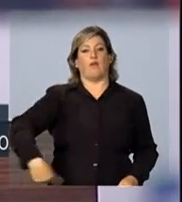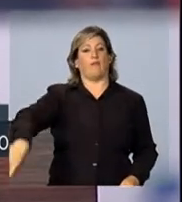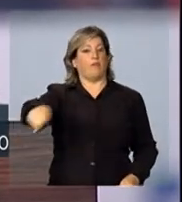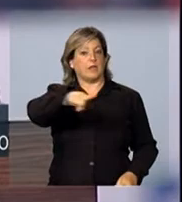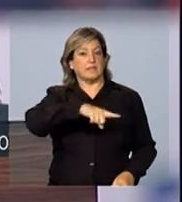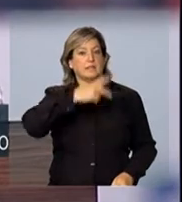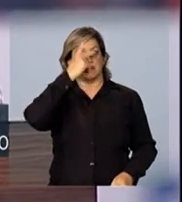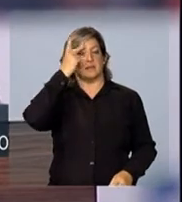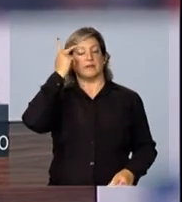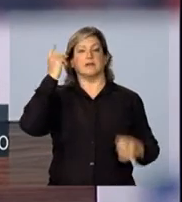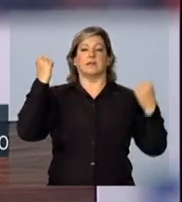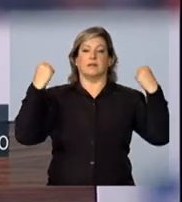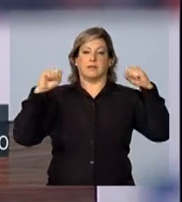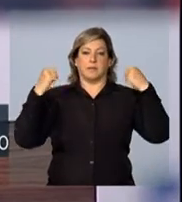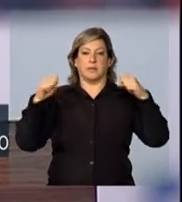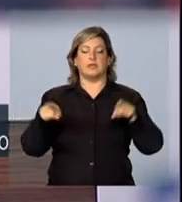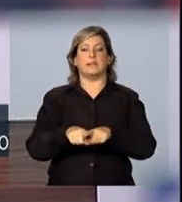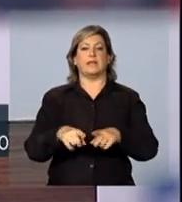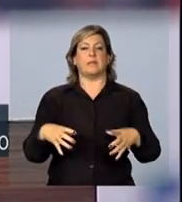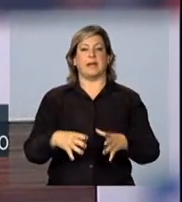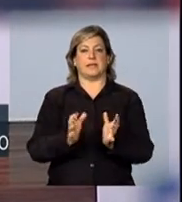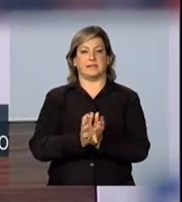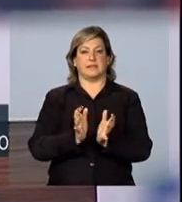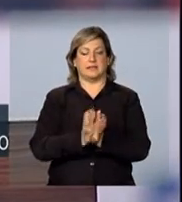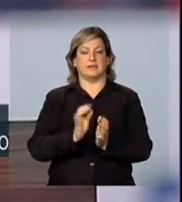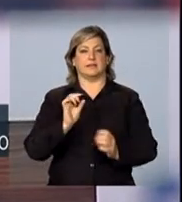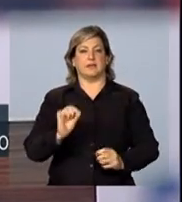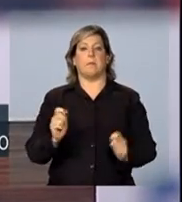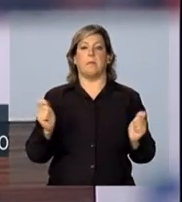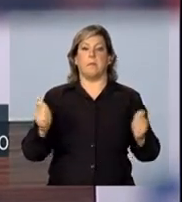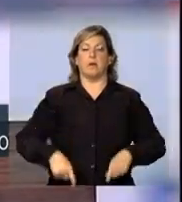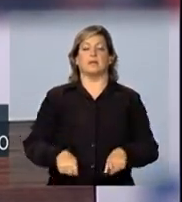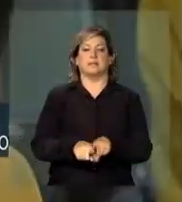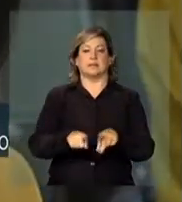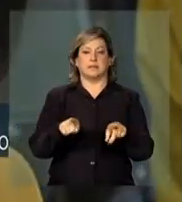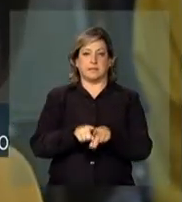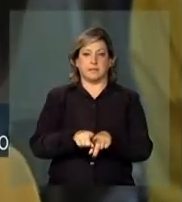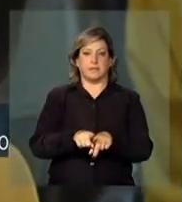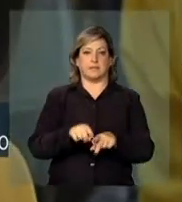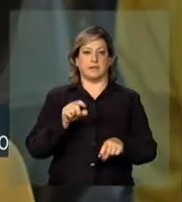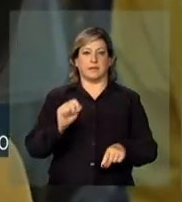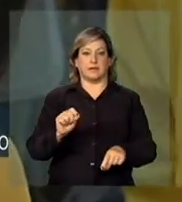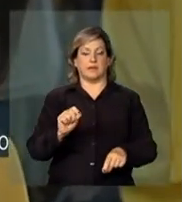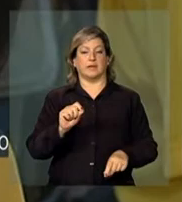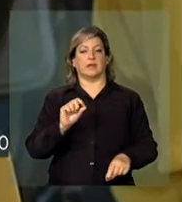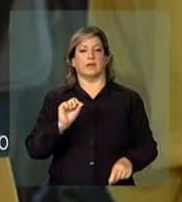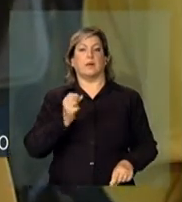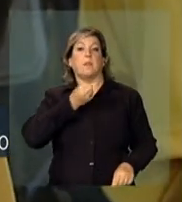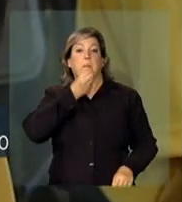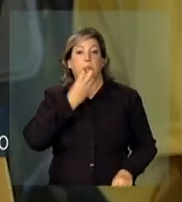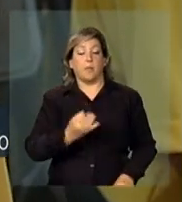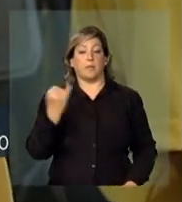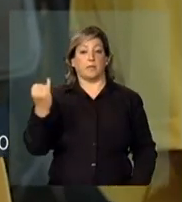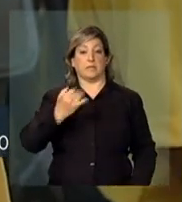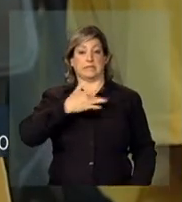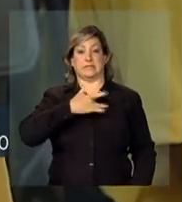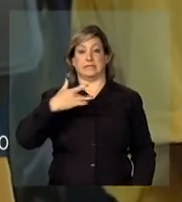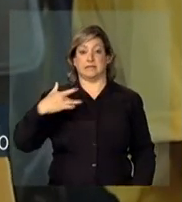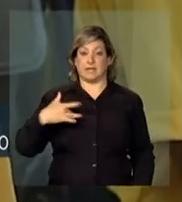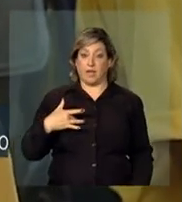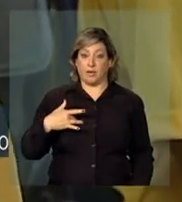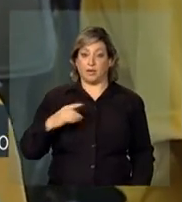de cada uma das famílias desses atletas mas que possa também fornecer Sul a cada vez mais importantes para saúde